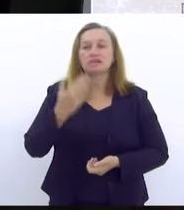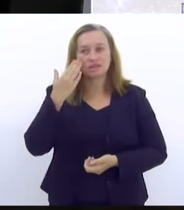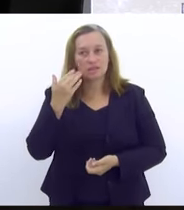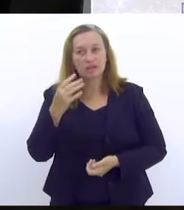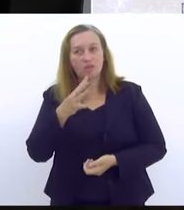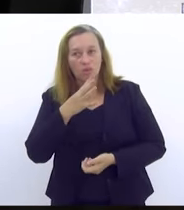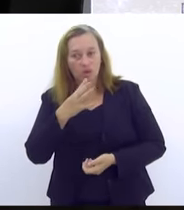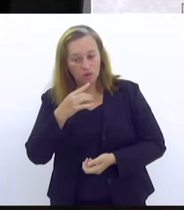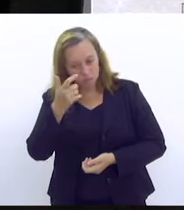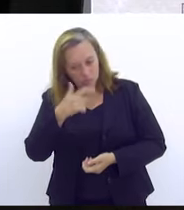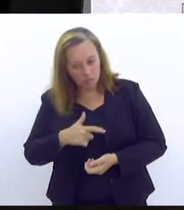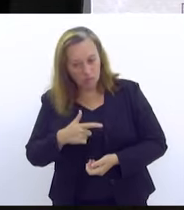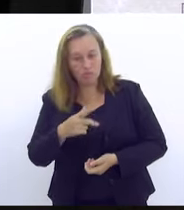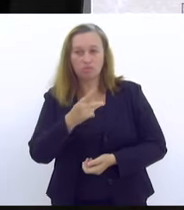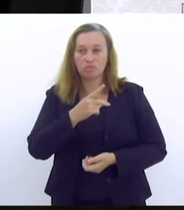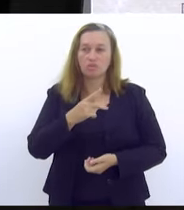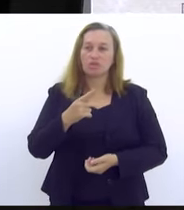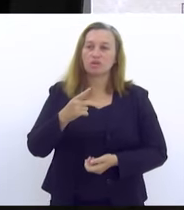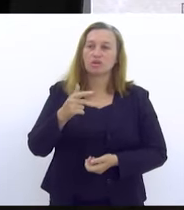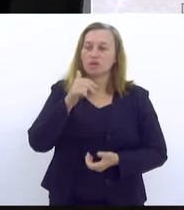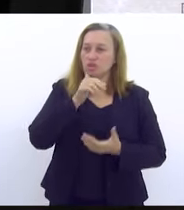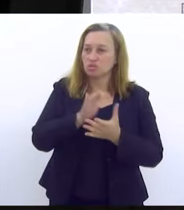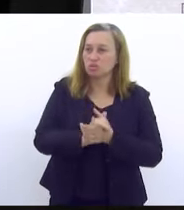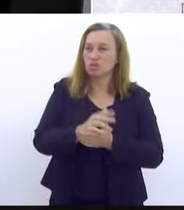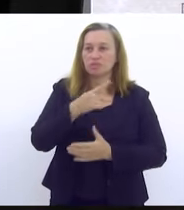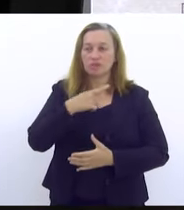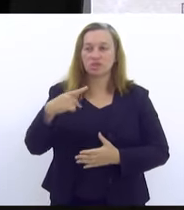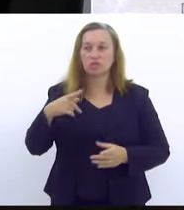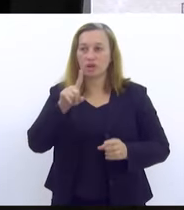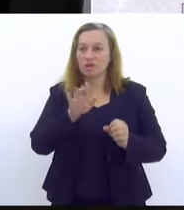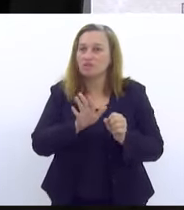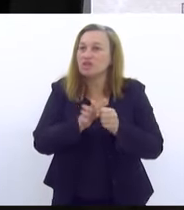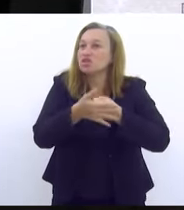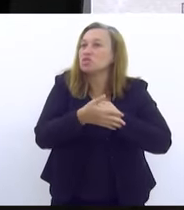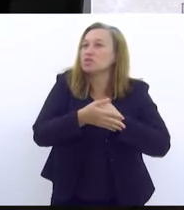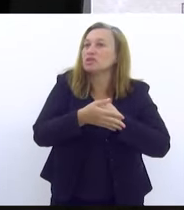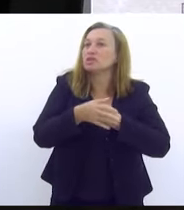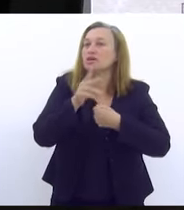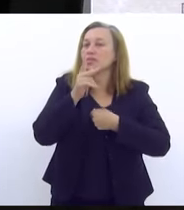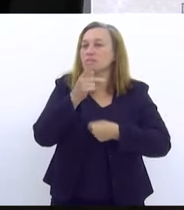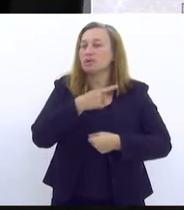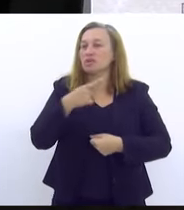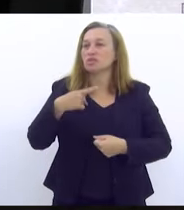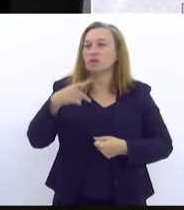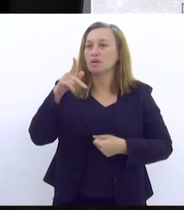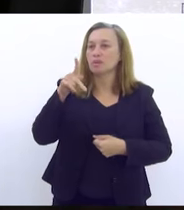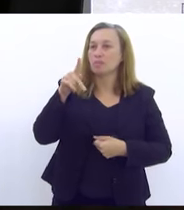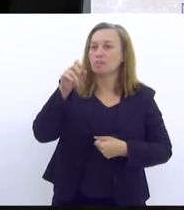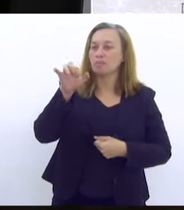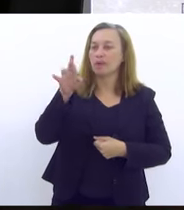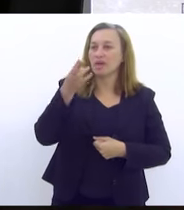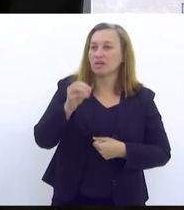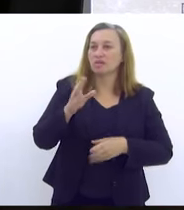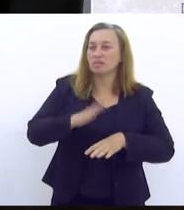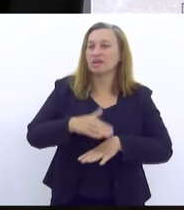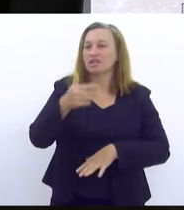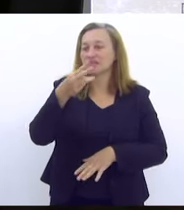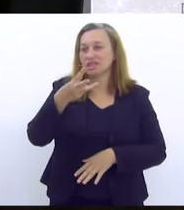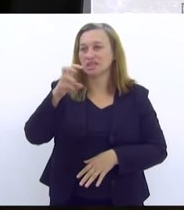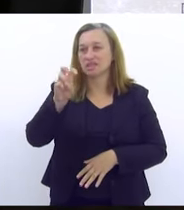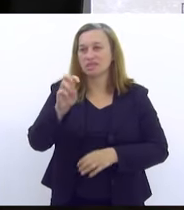sou esposa de pastor. Meu marido está aí, como a Tânia falou, ele fica escondidinho, o pastor Pedro, pastor da nossa igreja há mais de 35